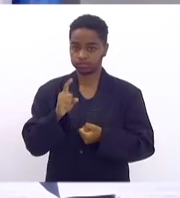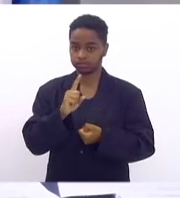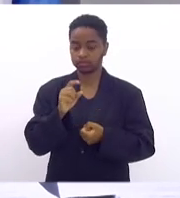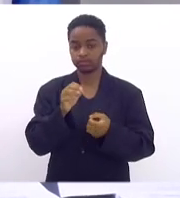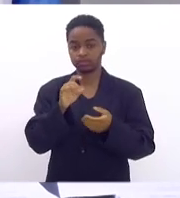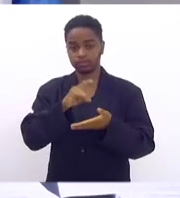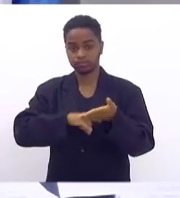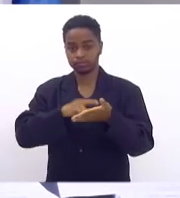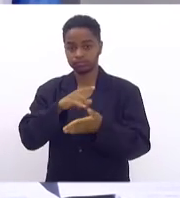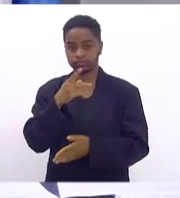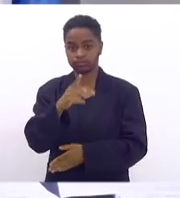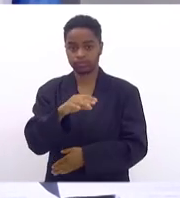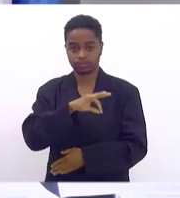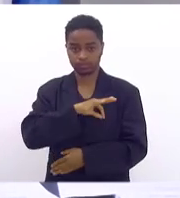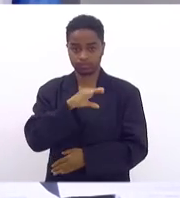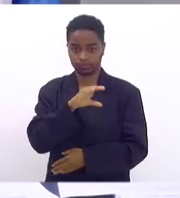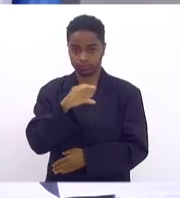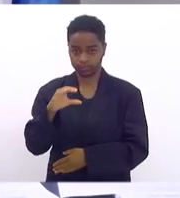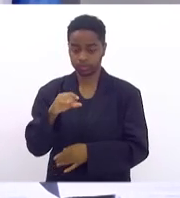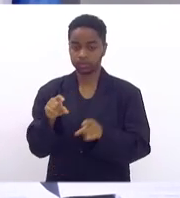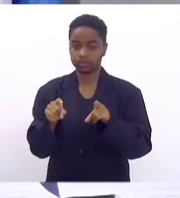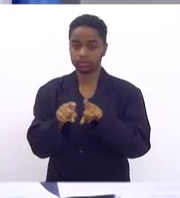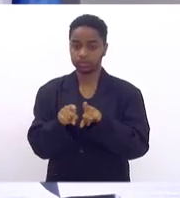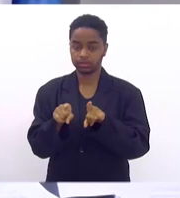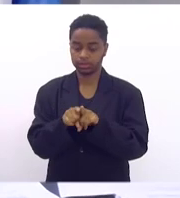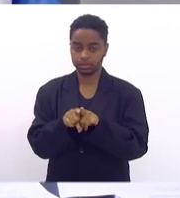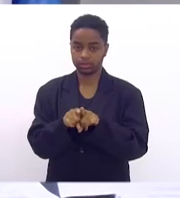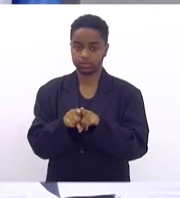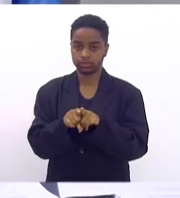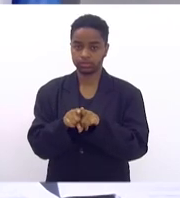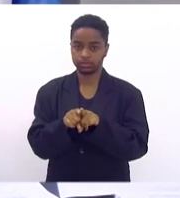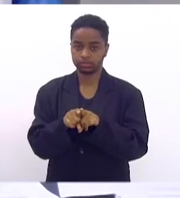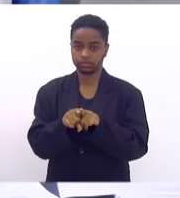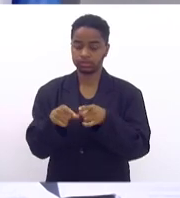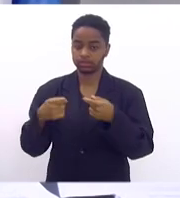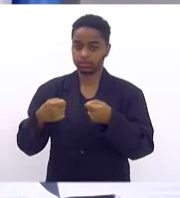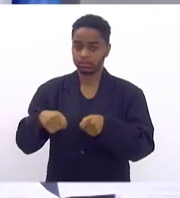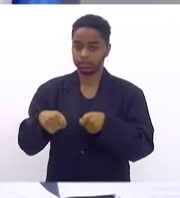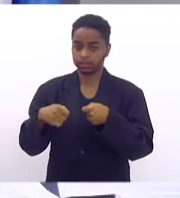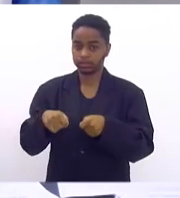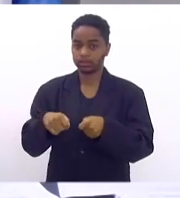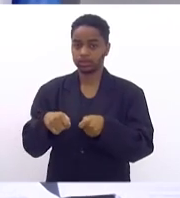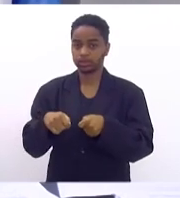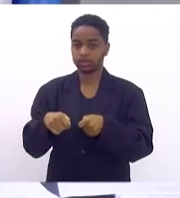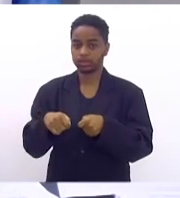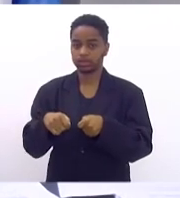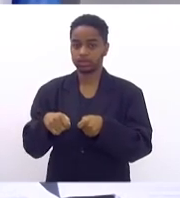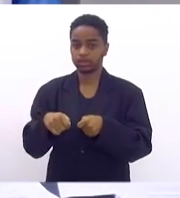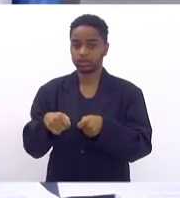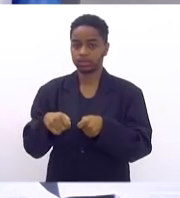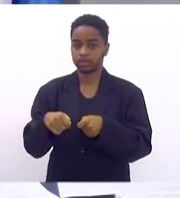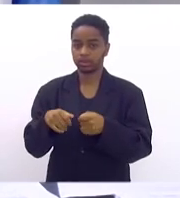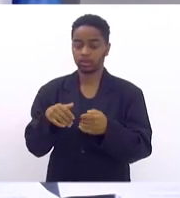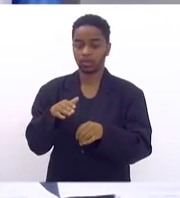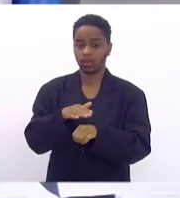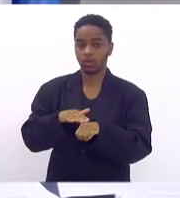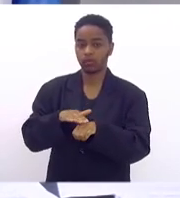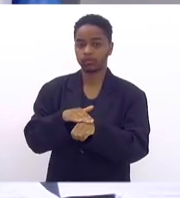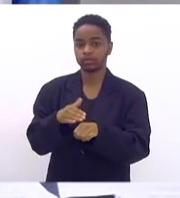da Polícia Civil e também a necessidade de ouvir a própria